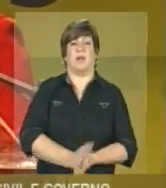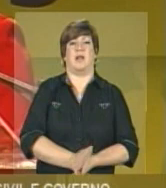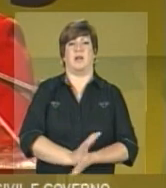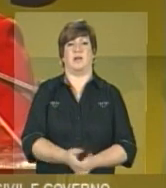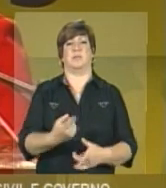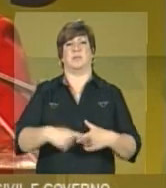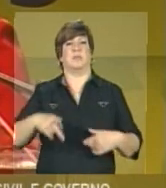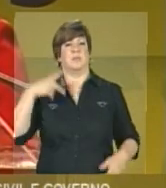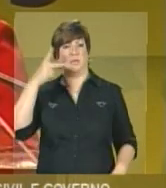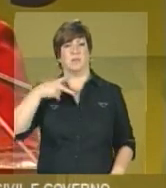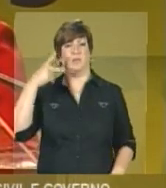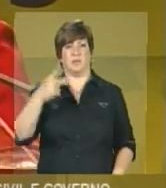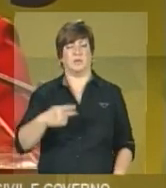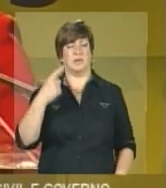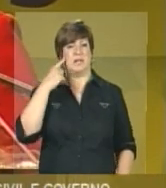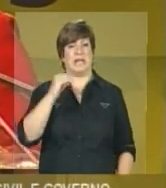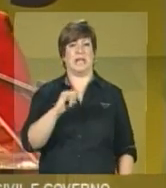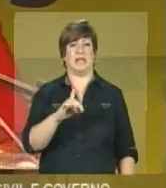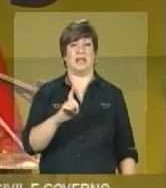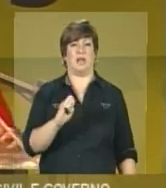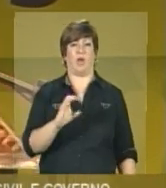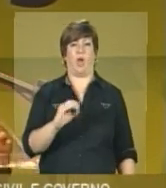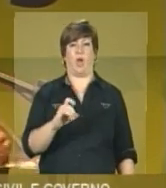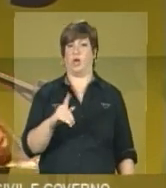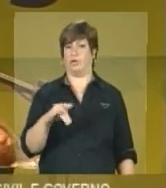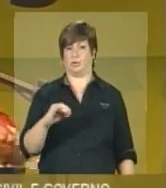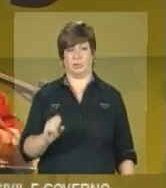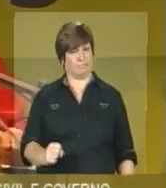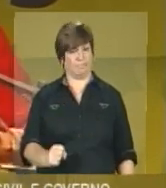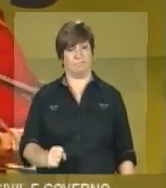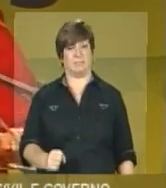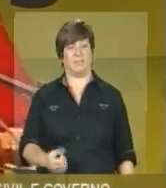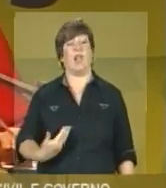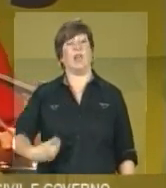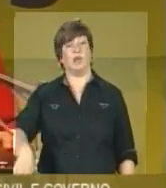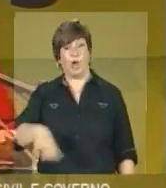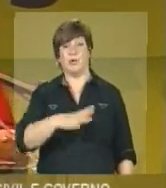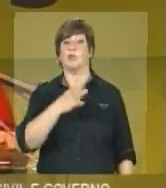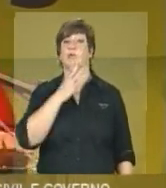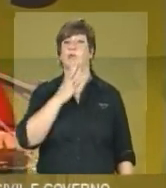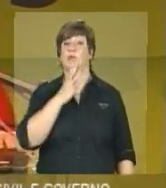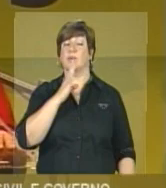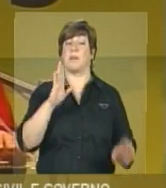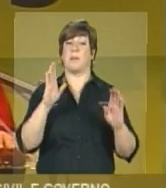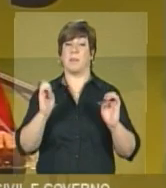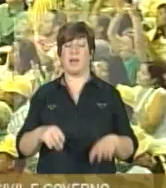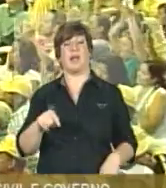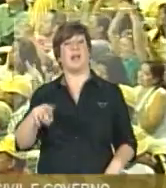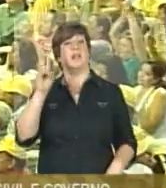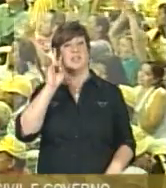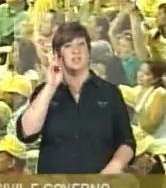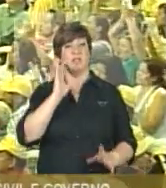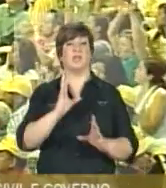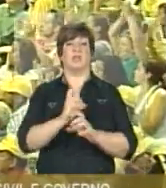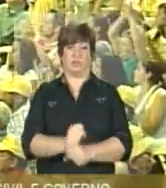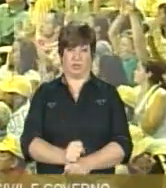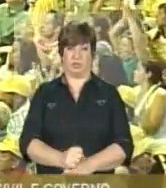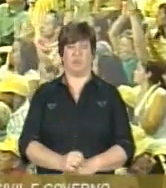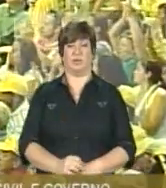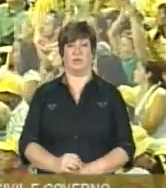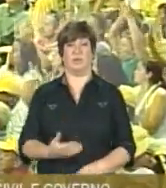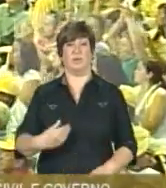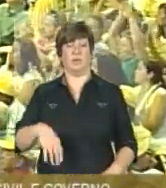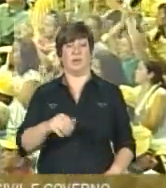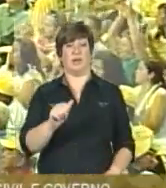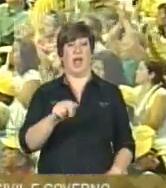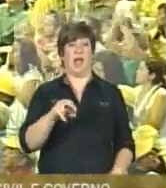preconceitos políticos e ideológicos. Conhecemos bem esta história. Nos